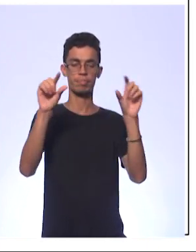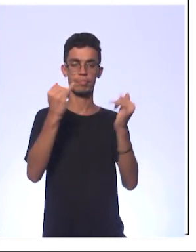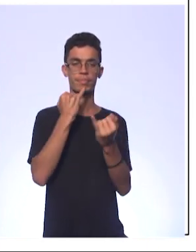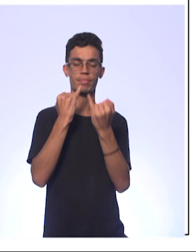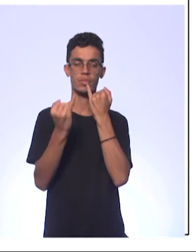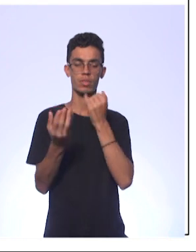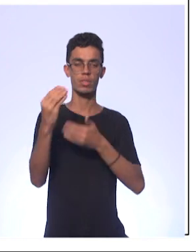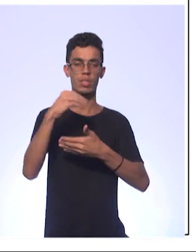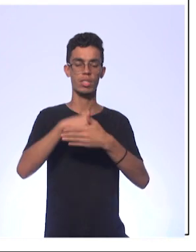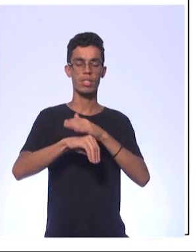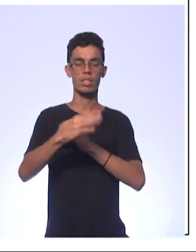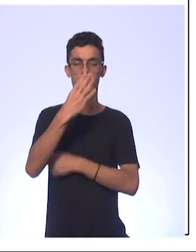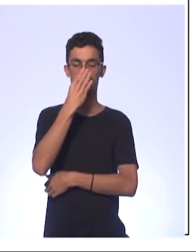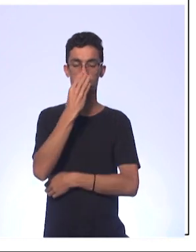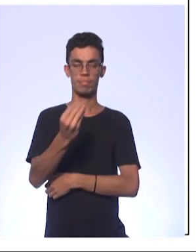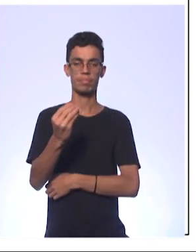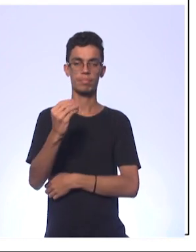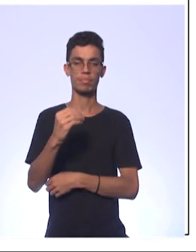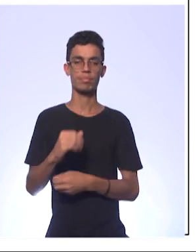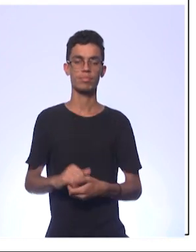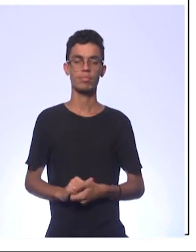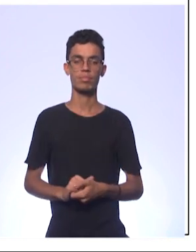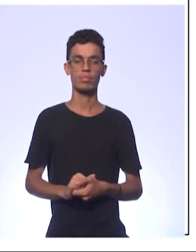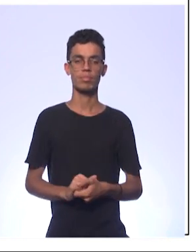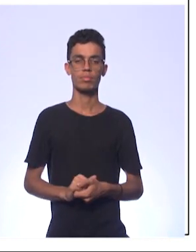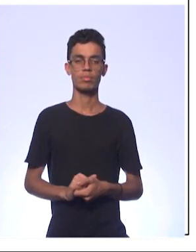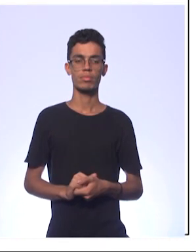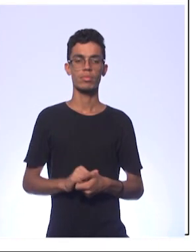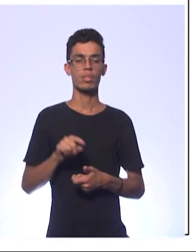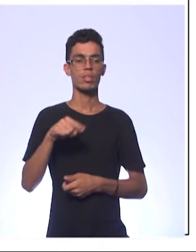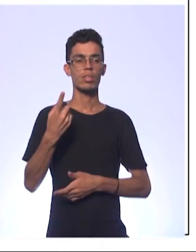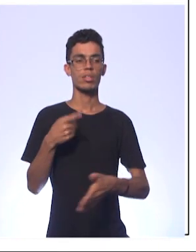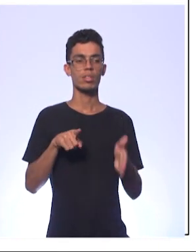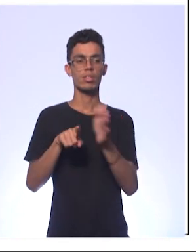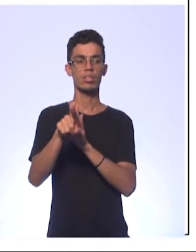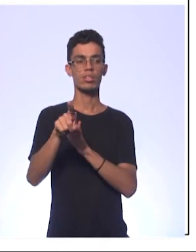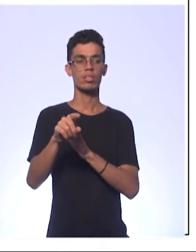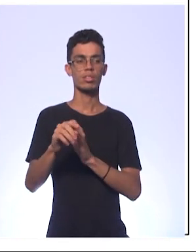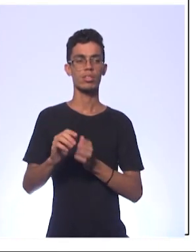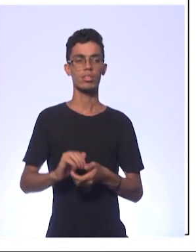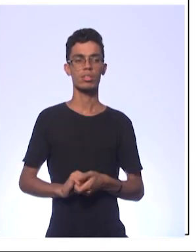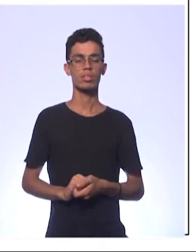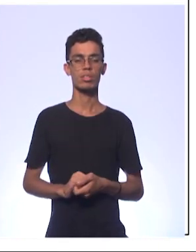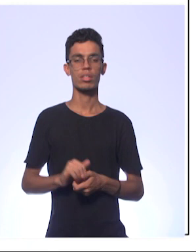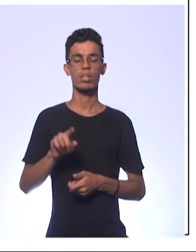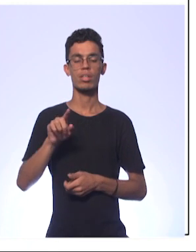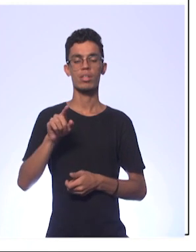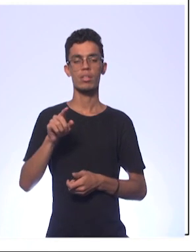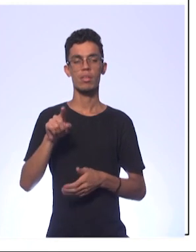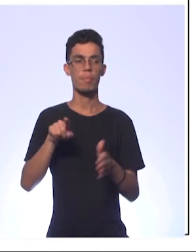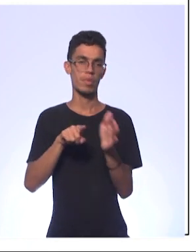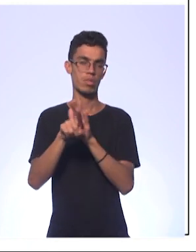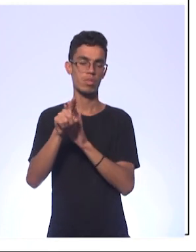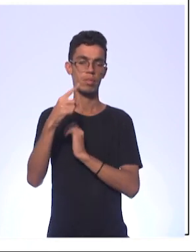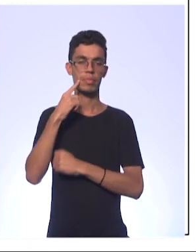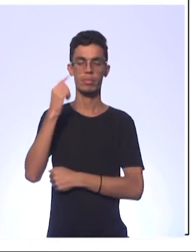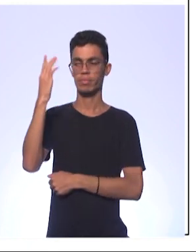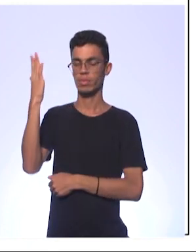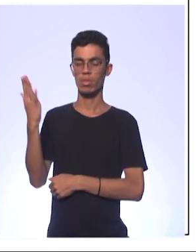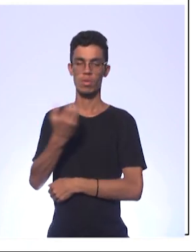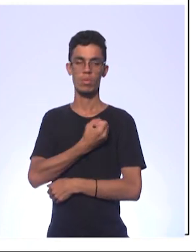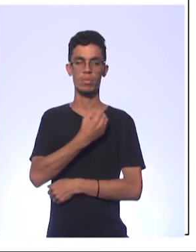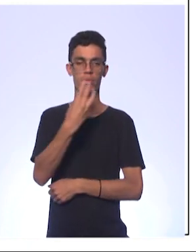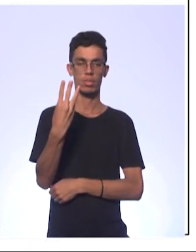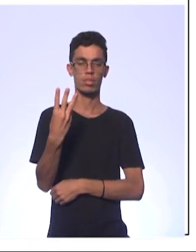informação que é explícita. Próxima pergunta. A próxima pergunta já entra nessa